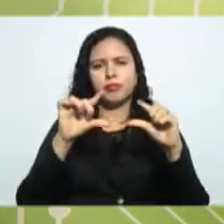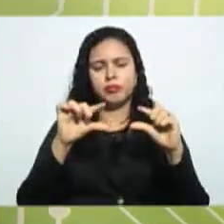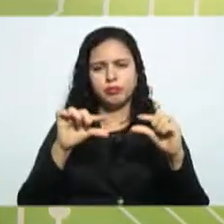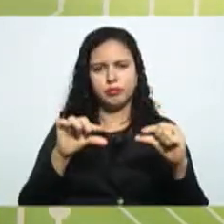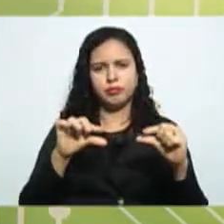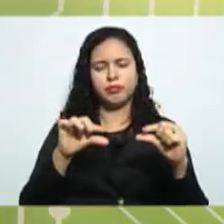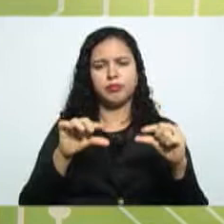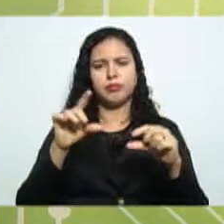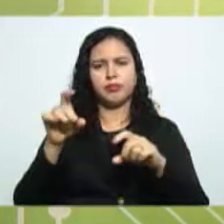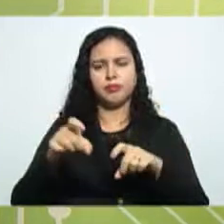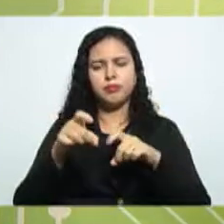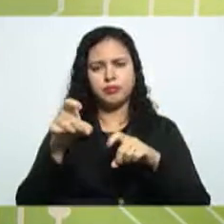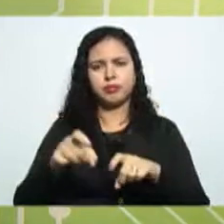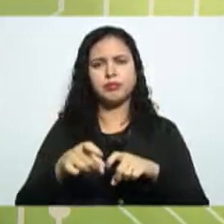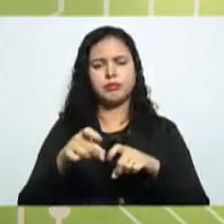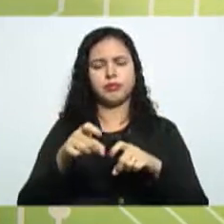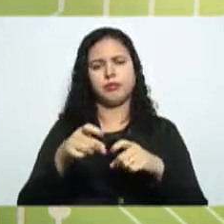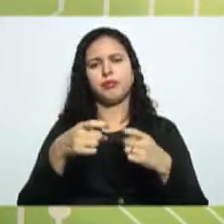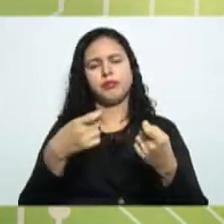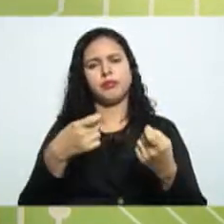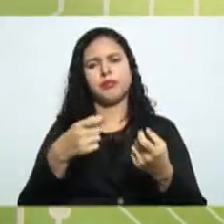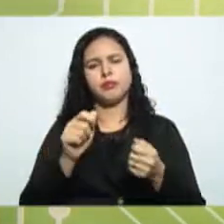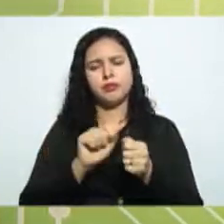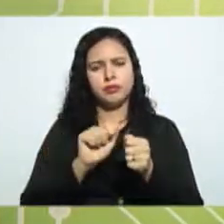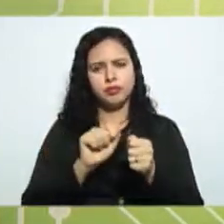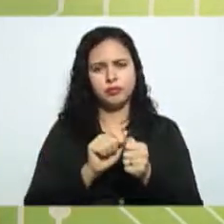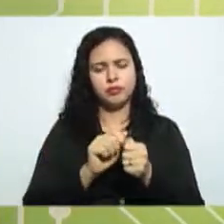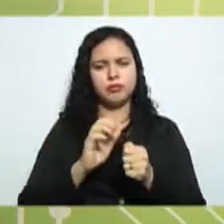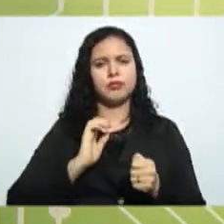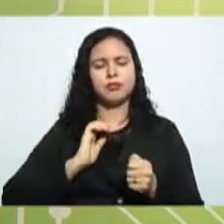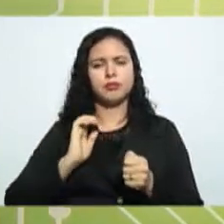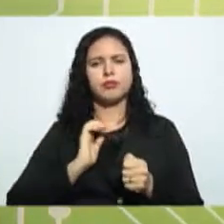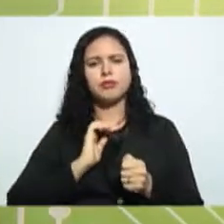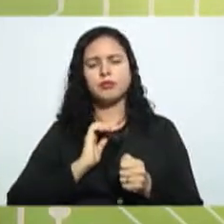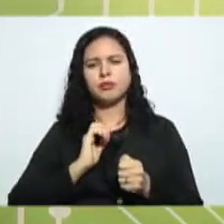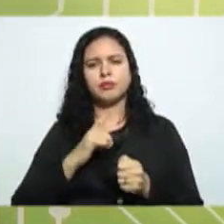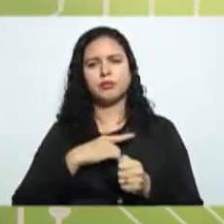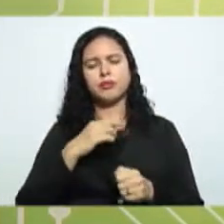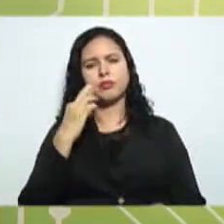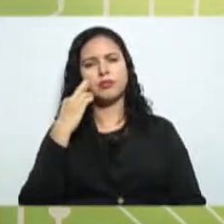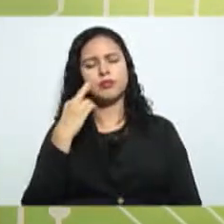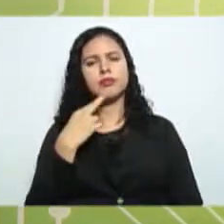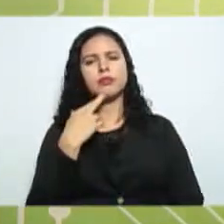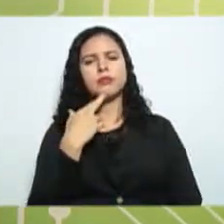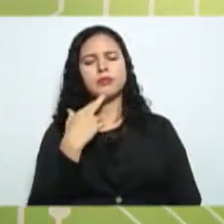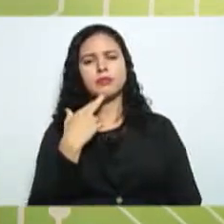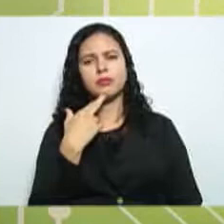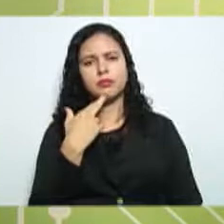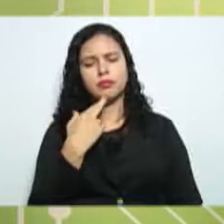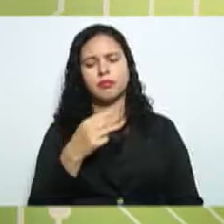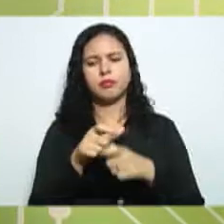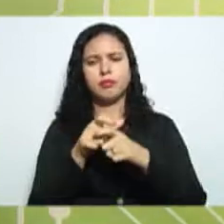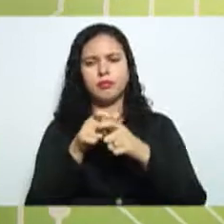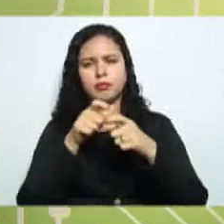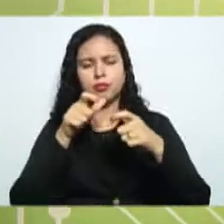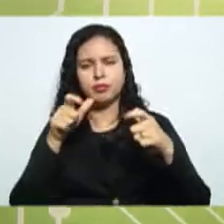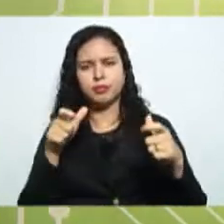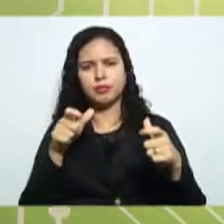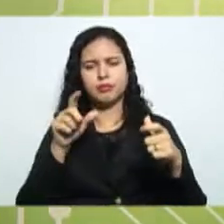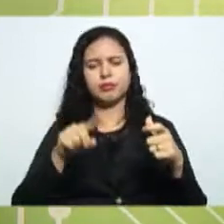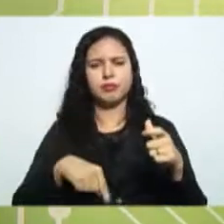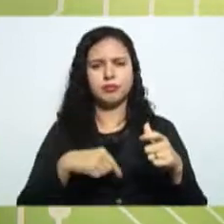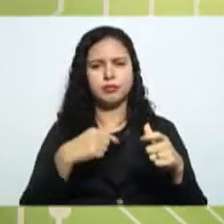nossa produção de riqueza. Ano após ano, Rondônia vem produzindo mais riqueza do que no ano anterior. E isso é um resultado